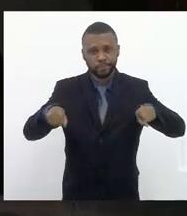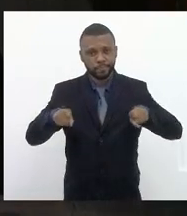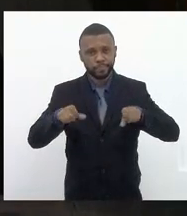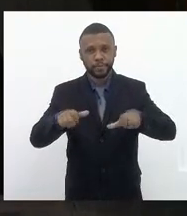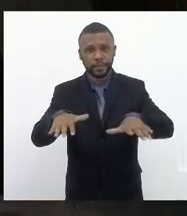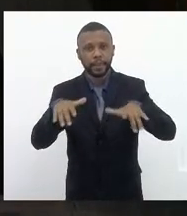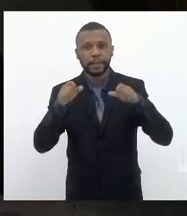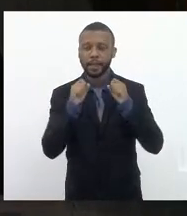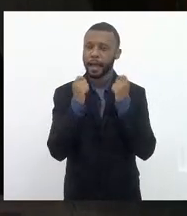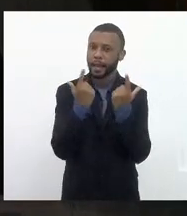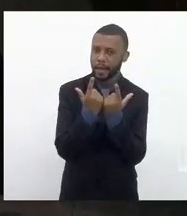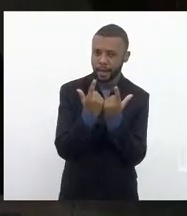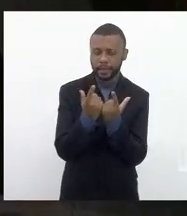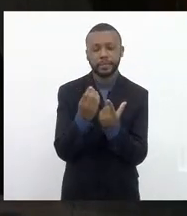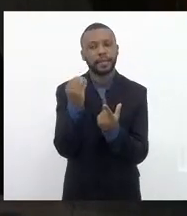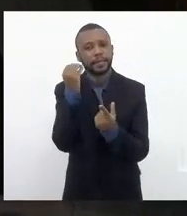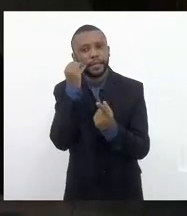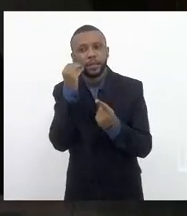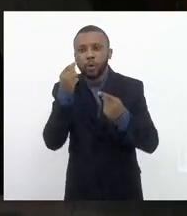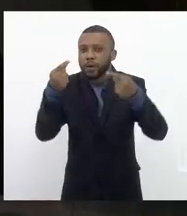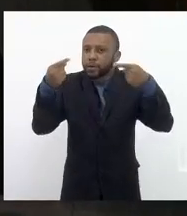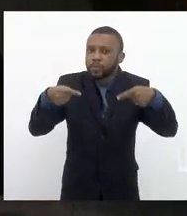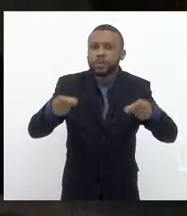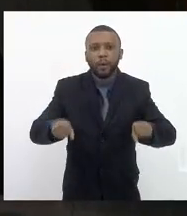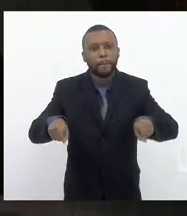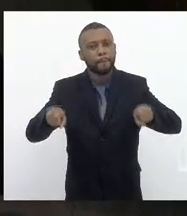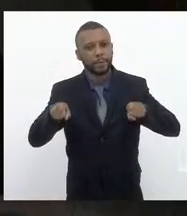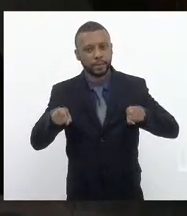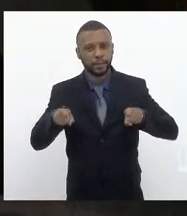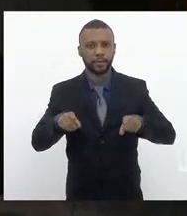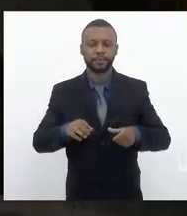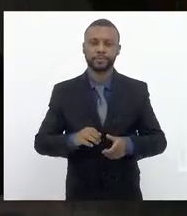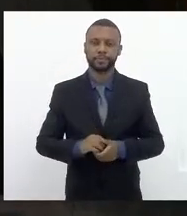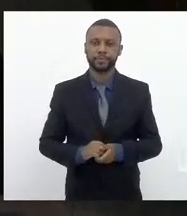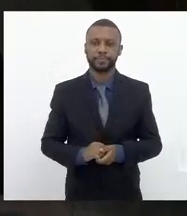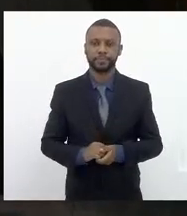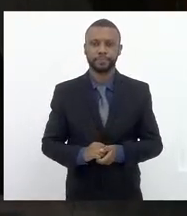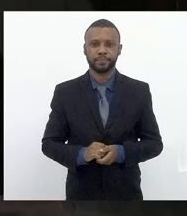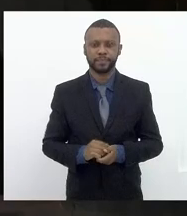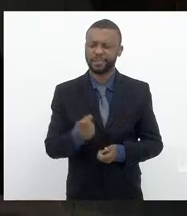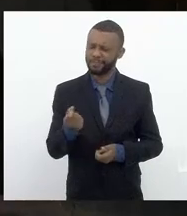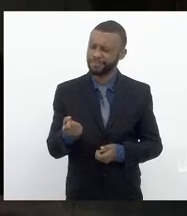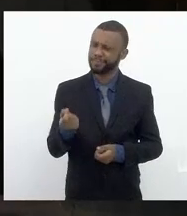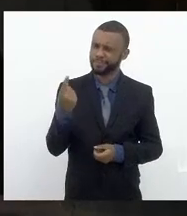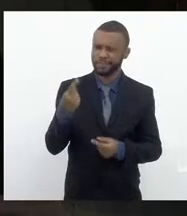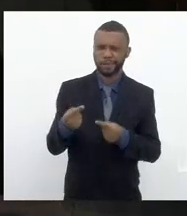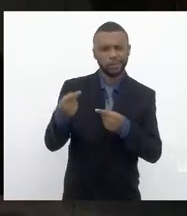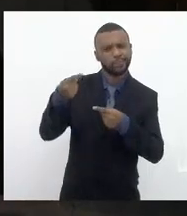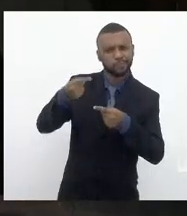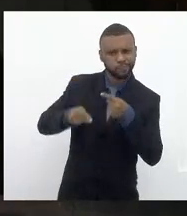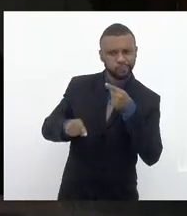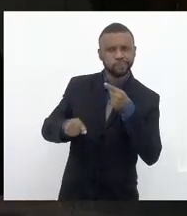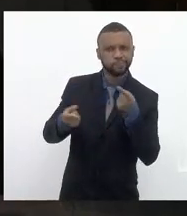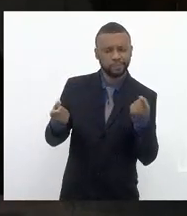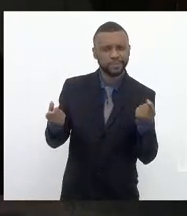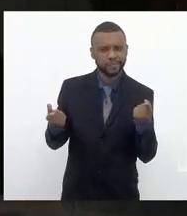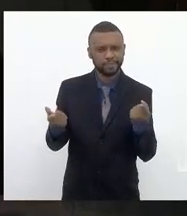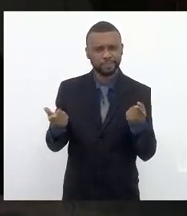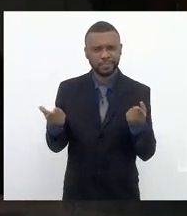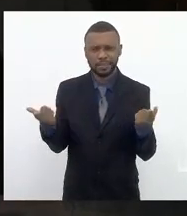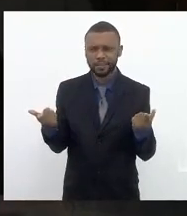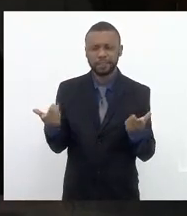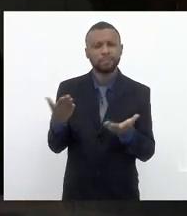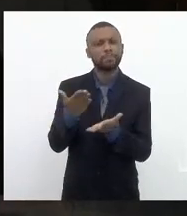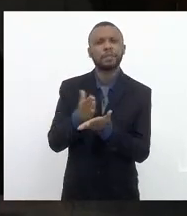o botão para tentou tentou desporto ao mandato em que equivalente